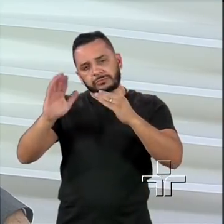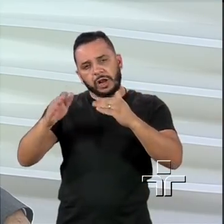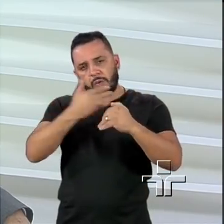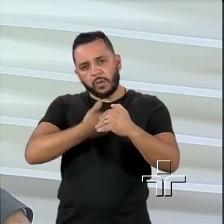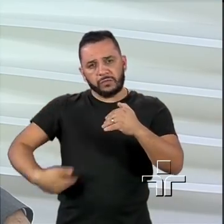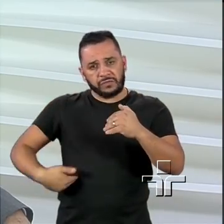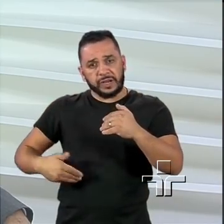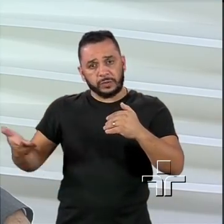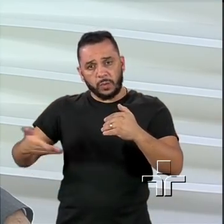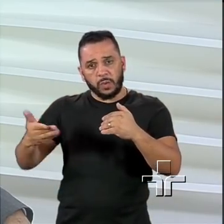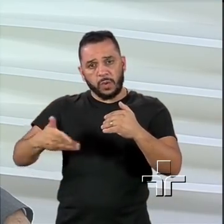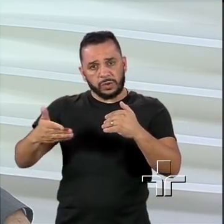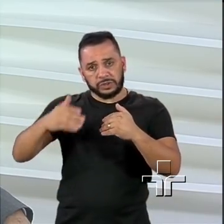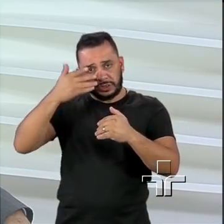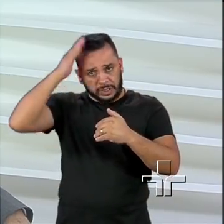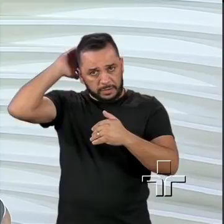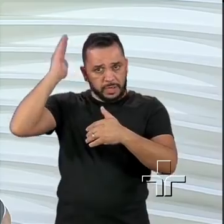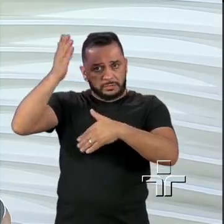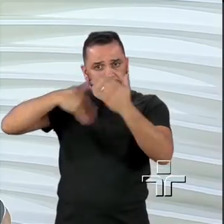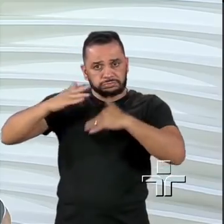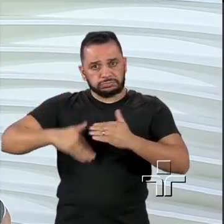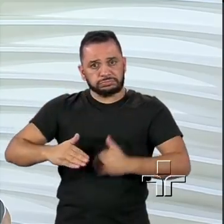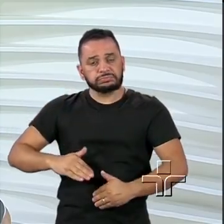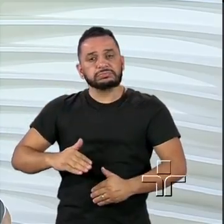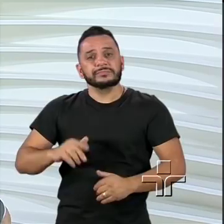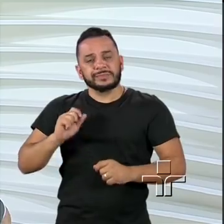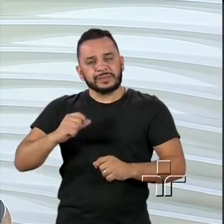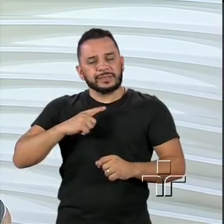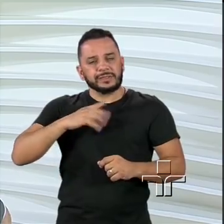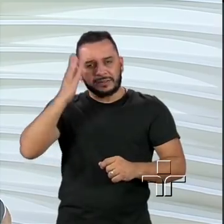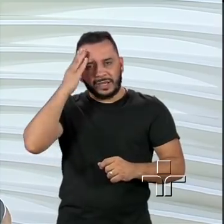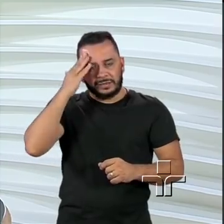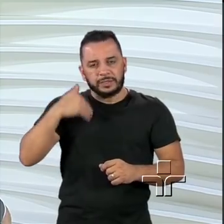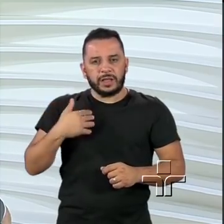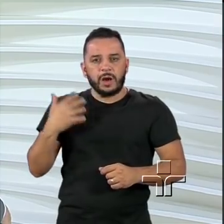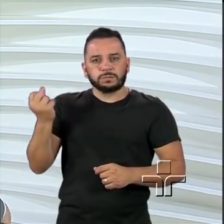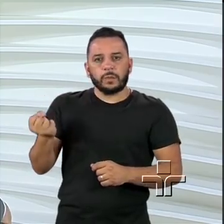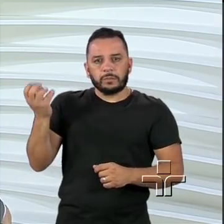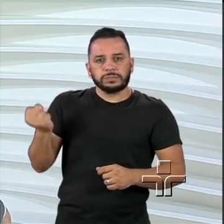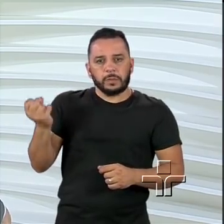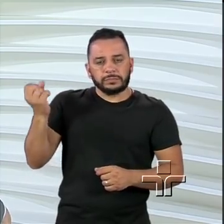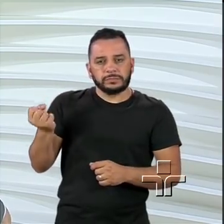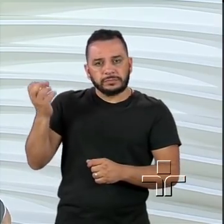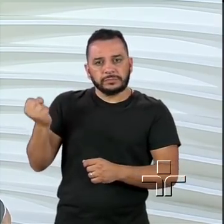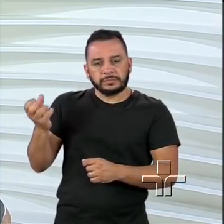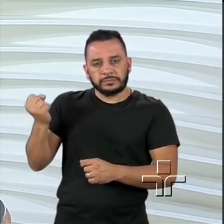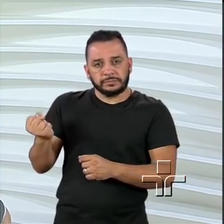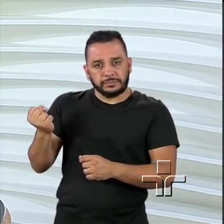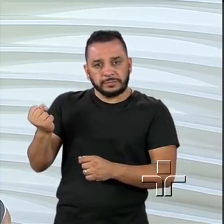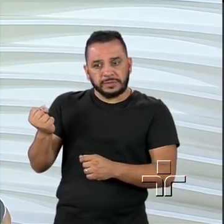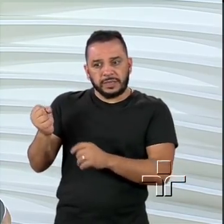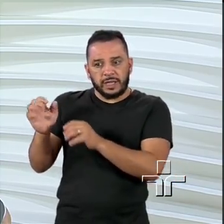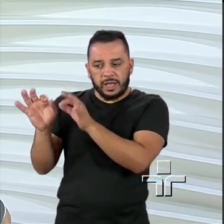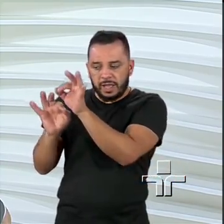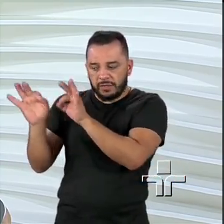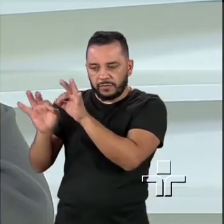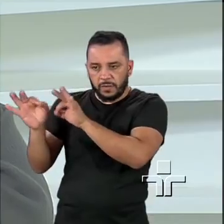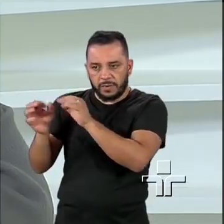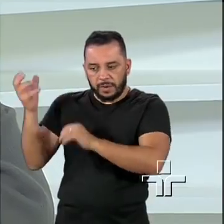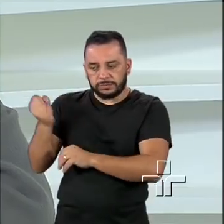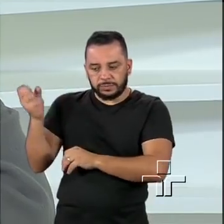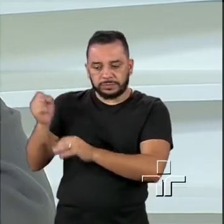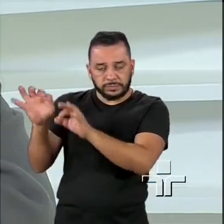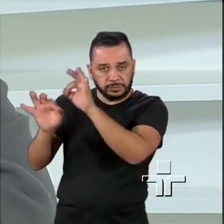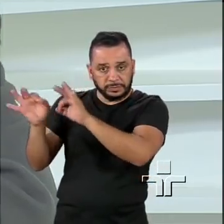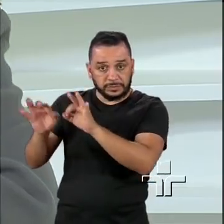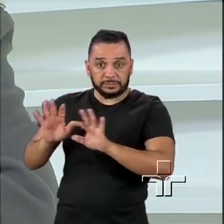atual do presidente Michel Temer a questão da reforma da Previdência. E quando o senhor foi ministro, o senhor foi um dos defensores